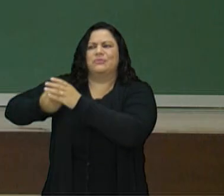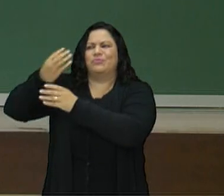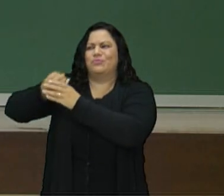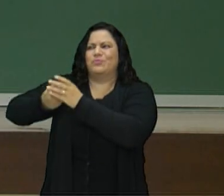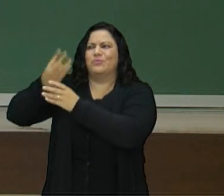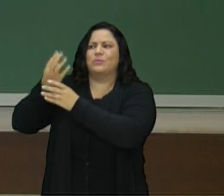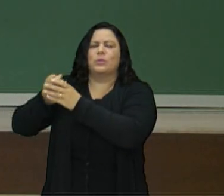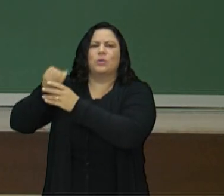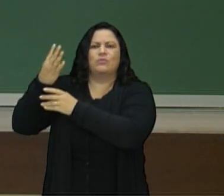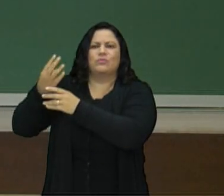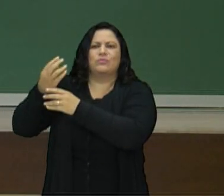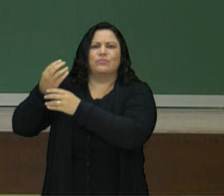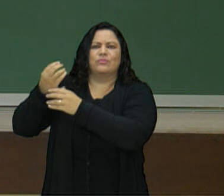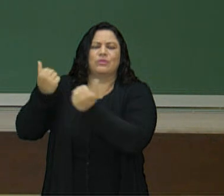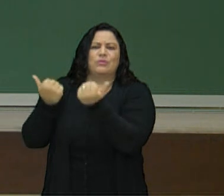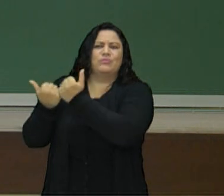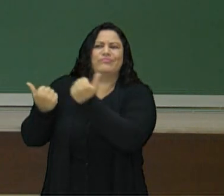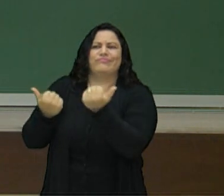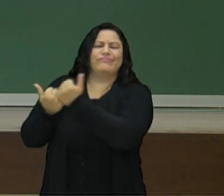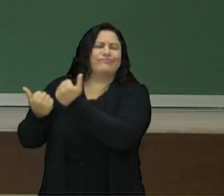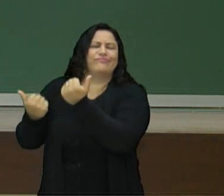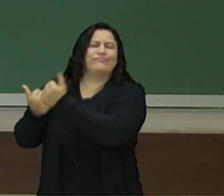substitui e vai diminuindo a quantidade de neurônio.